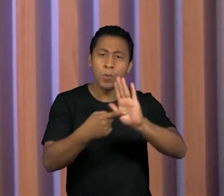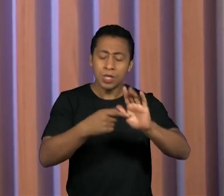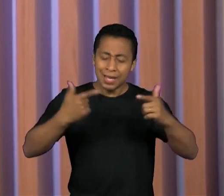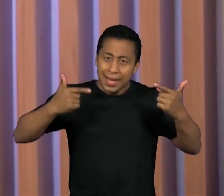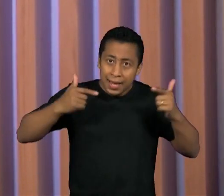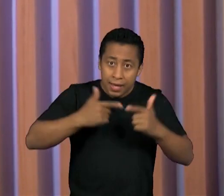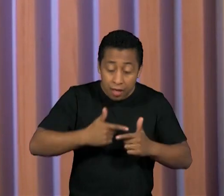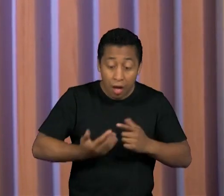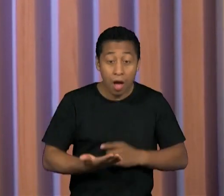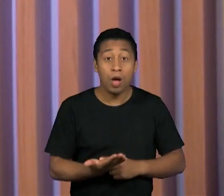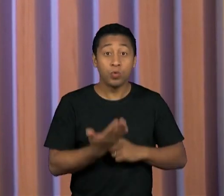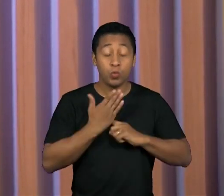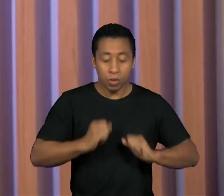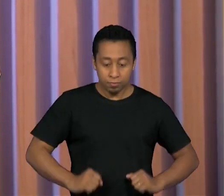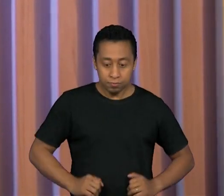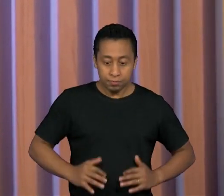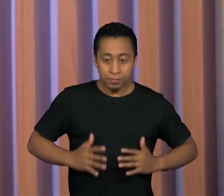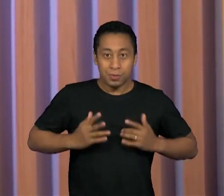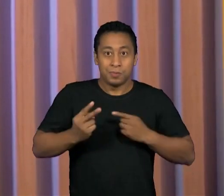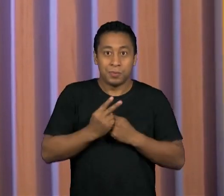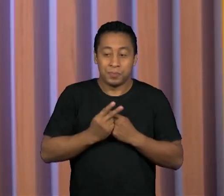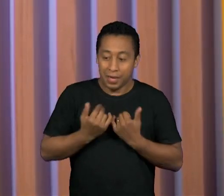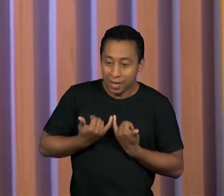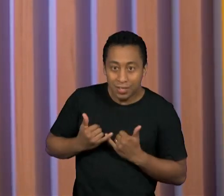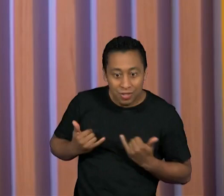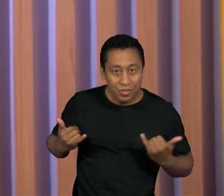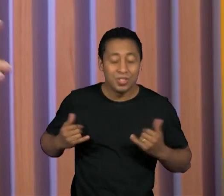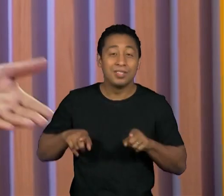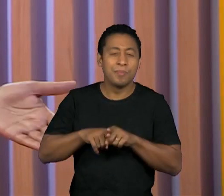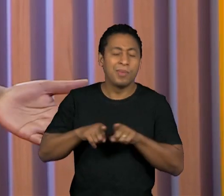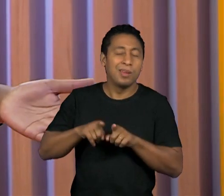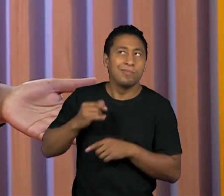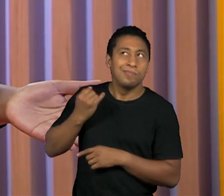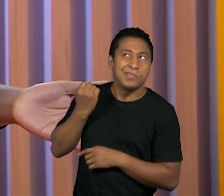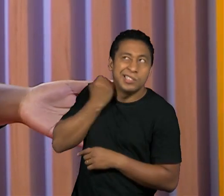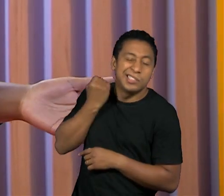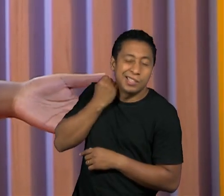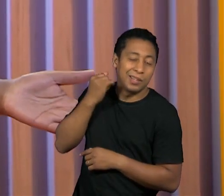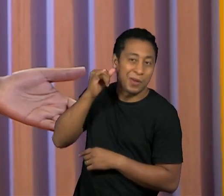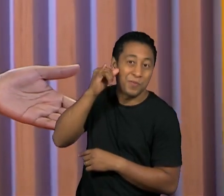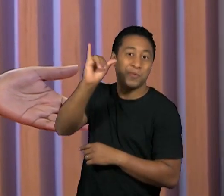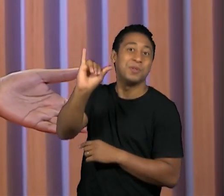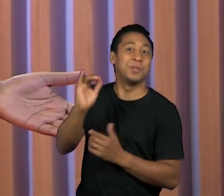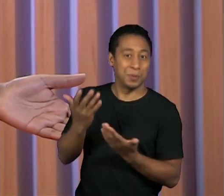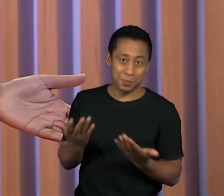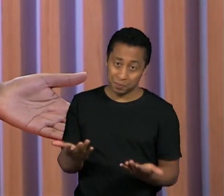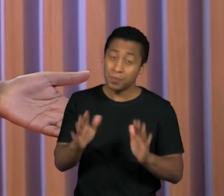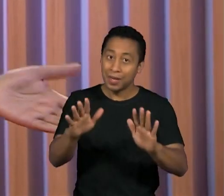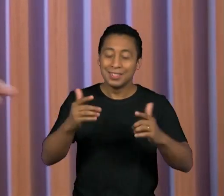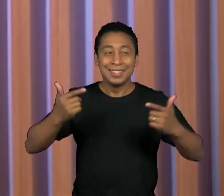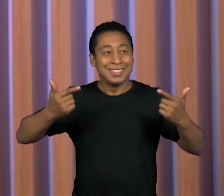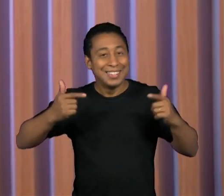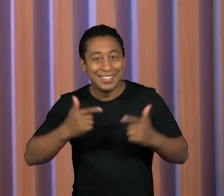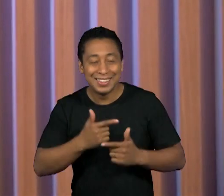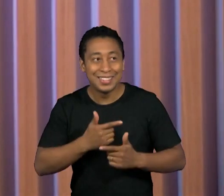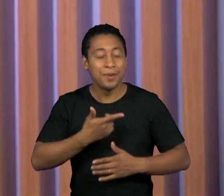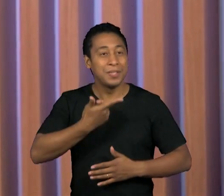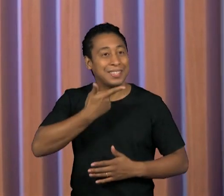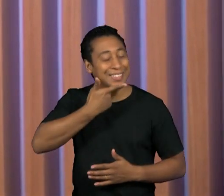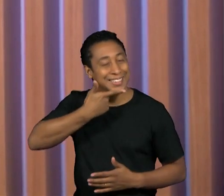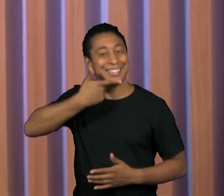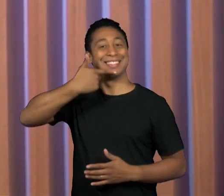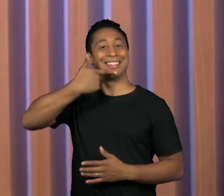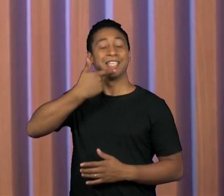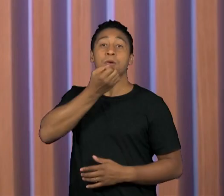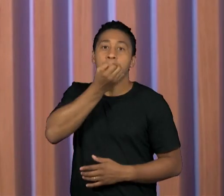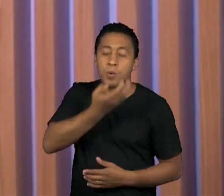imunológico, aumenta a energia e protege contra o estresse. Isso sem contar que o bom humor une as pessoas e traz um